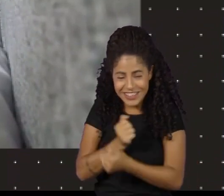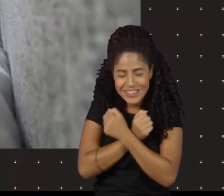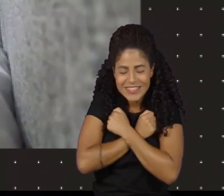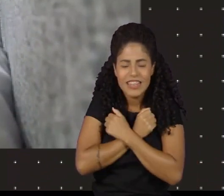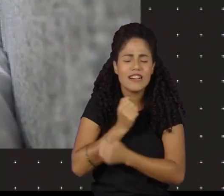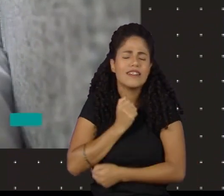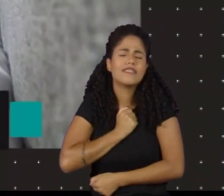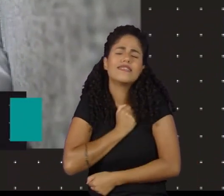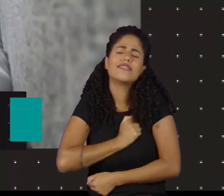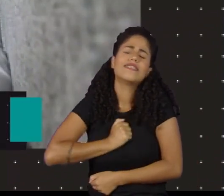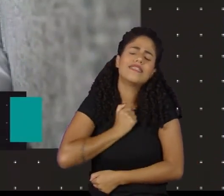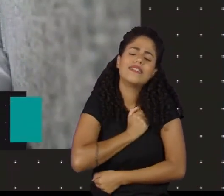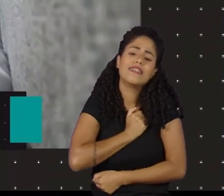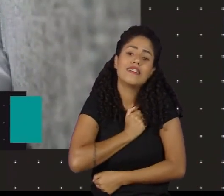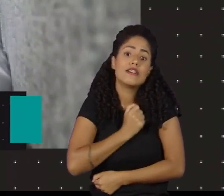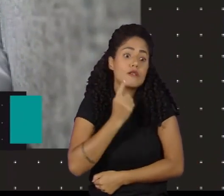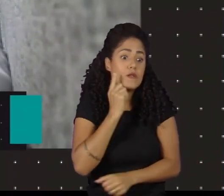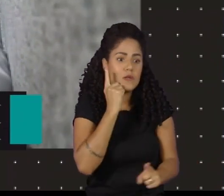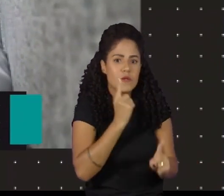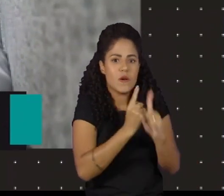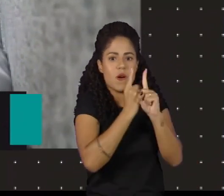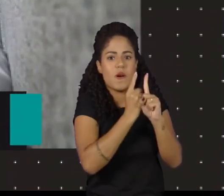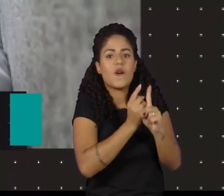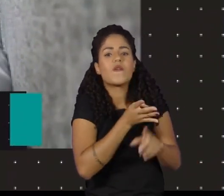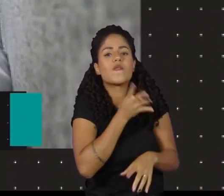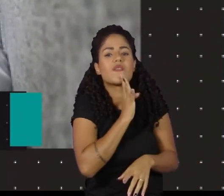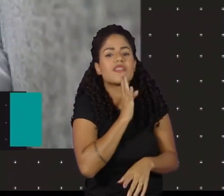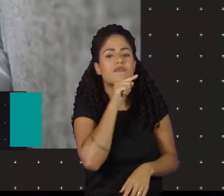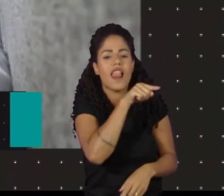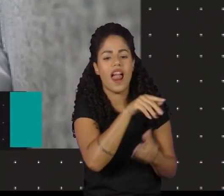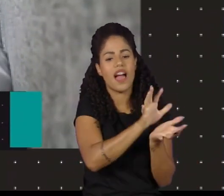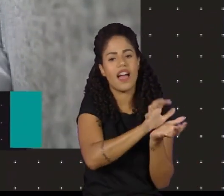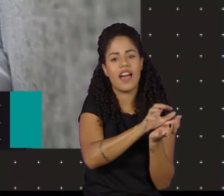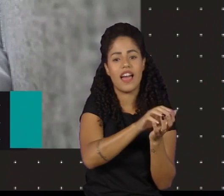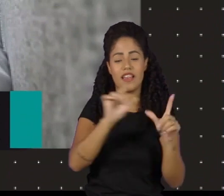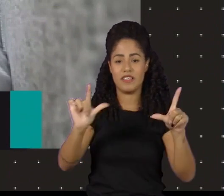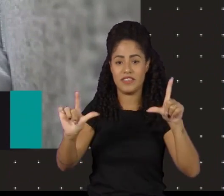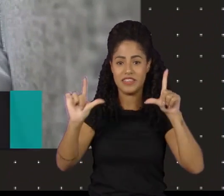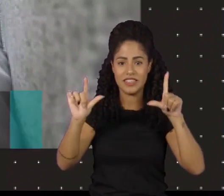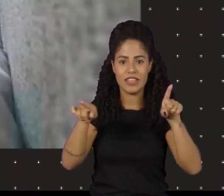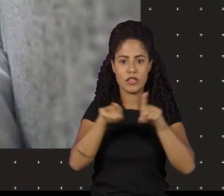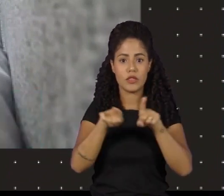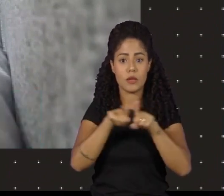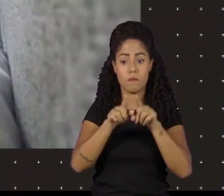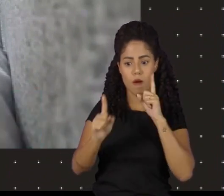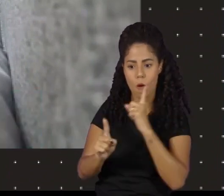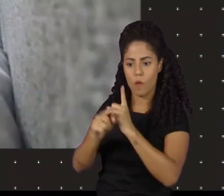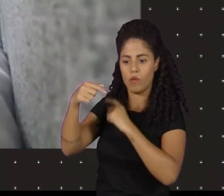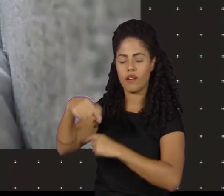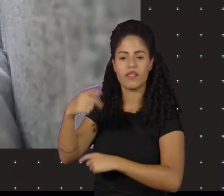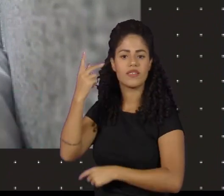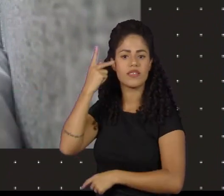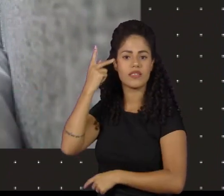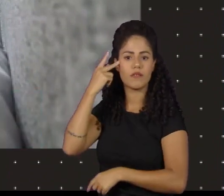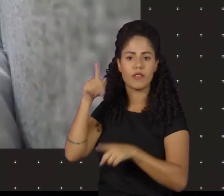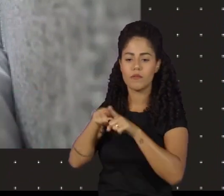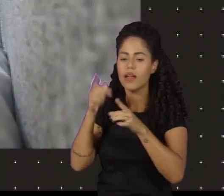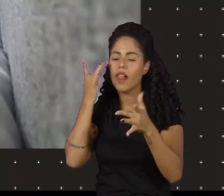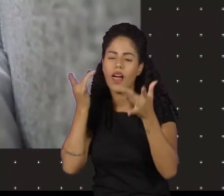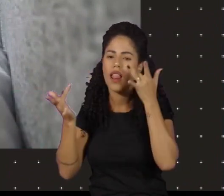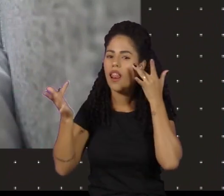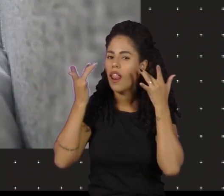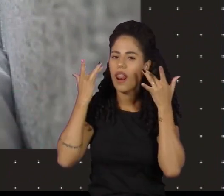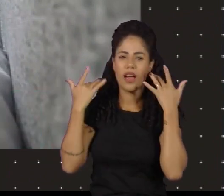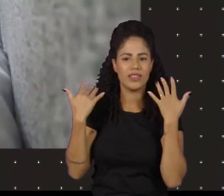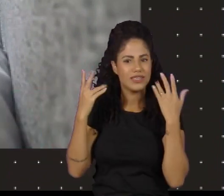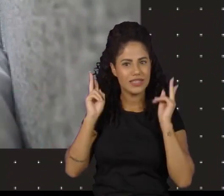Nos conhecemos em Recife, na TV Jornal do Comércio. Depois nos reencontramos em São Paulo, no teatro, muitas e muitas